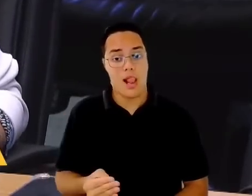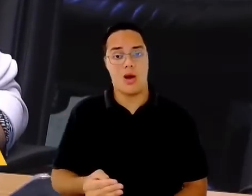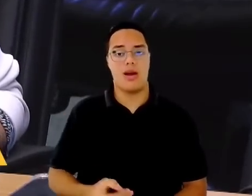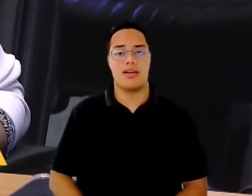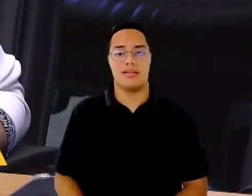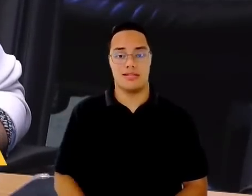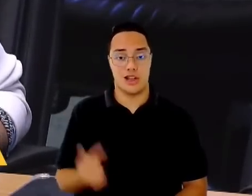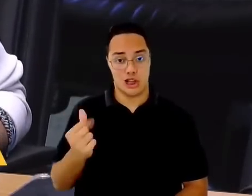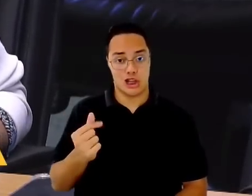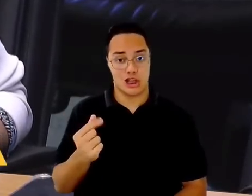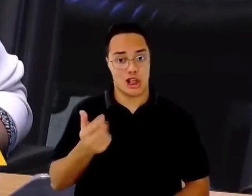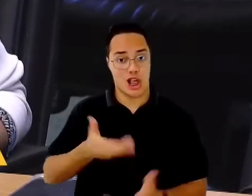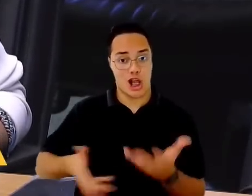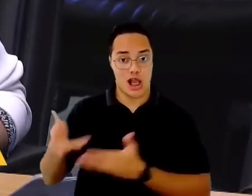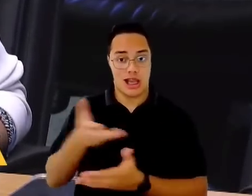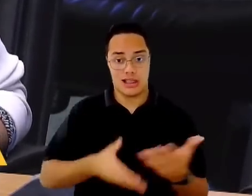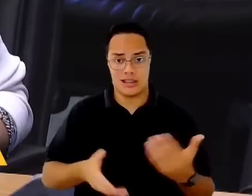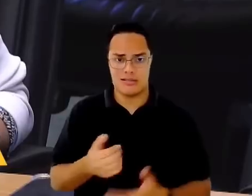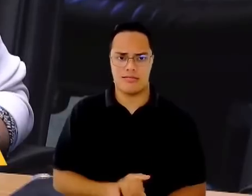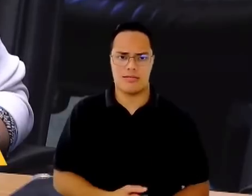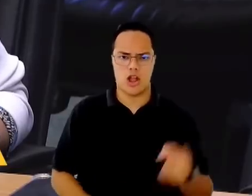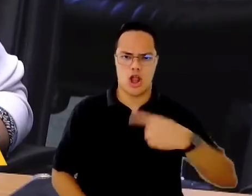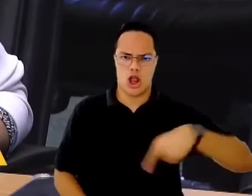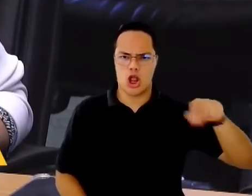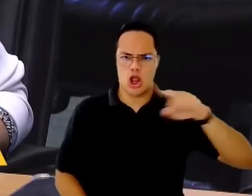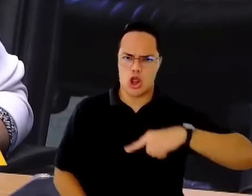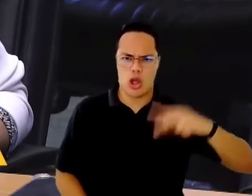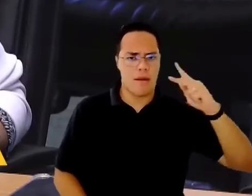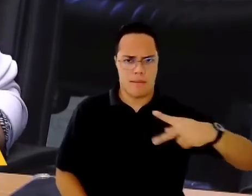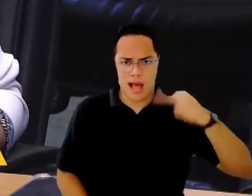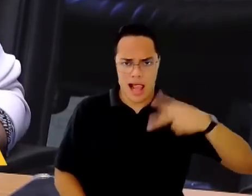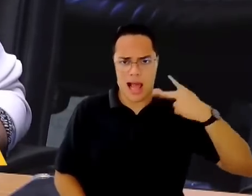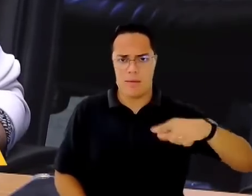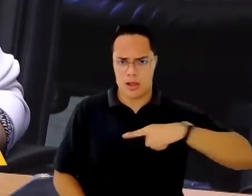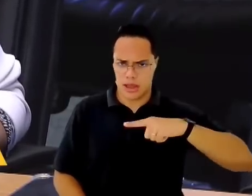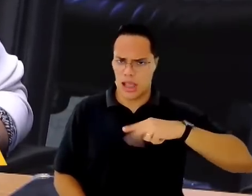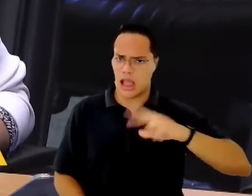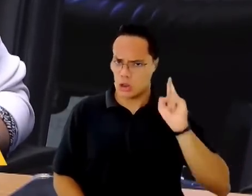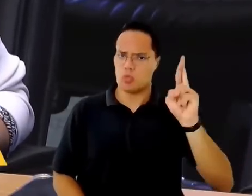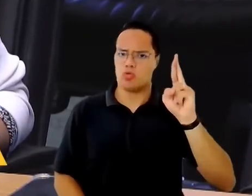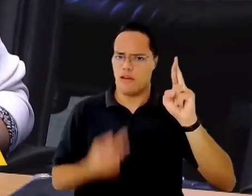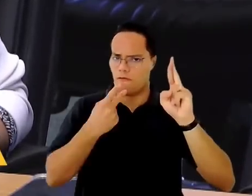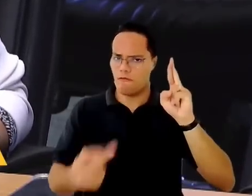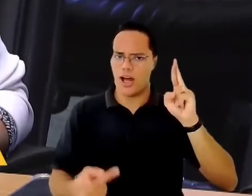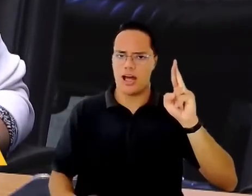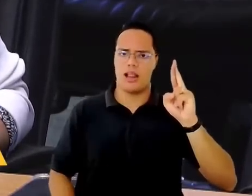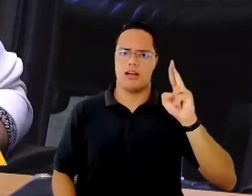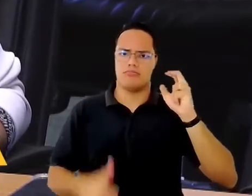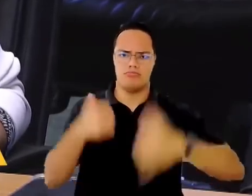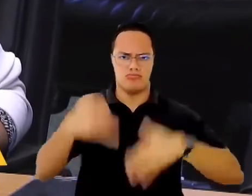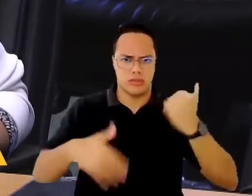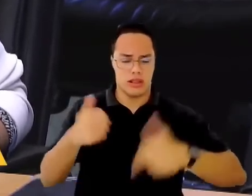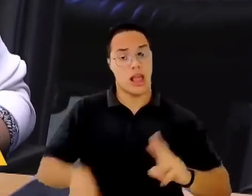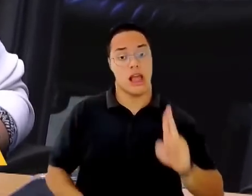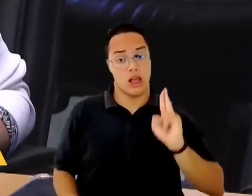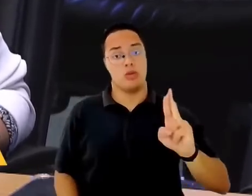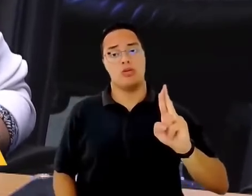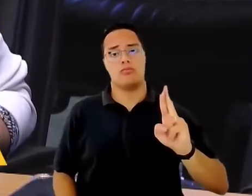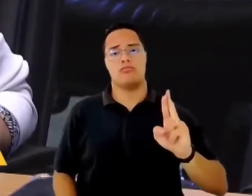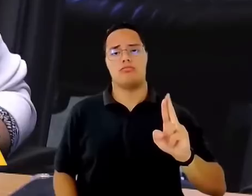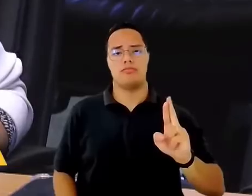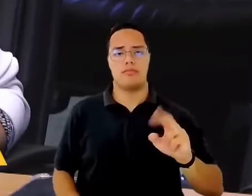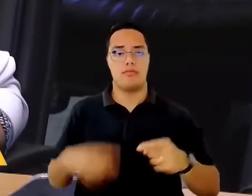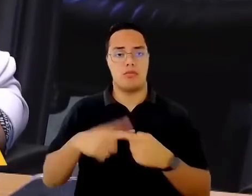esse Parlamento tem uma responsabilidade no que fala e não quis põe porque defender uma categoria